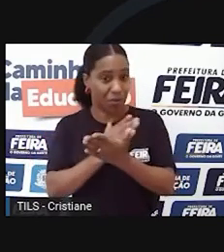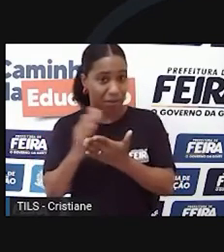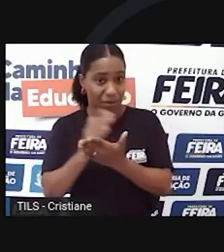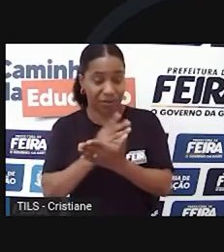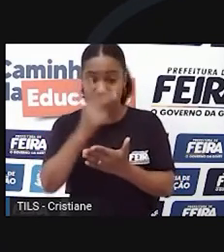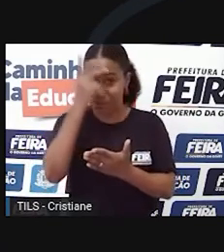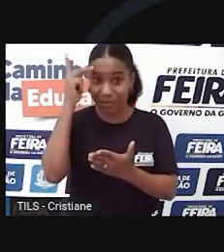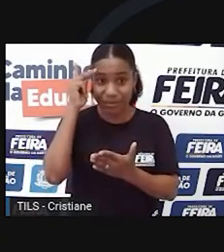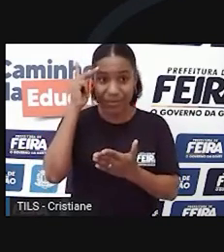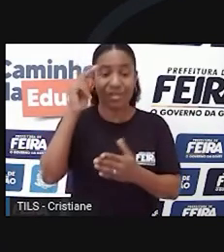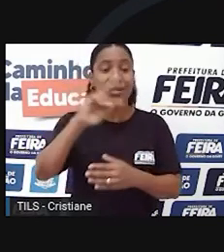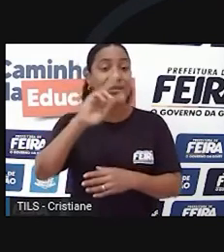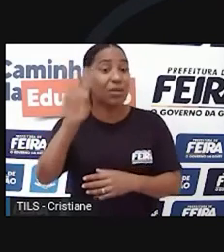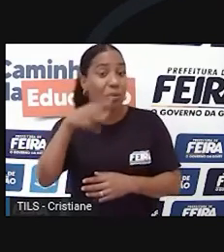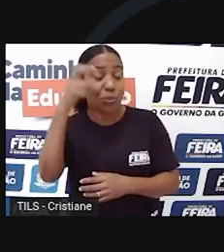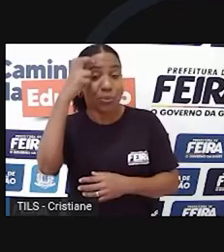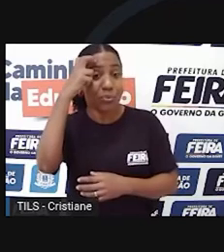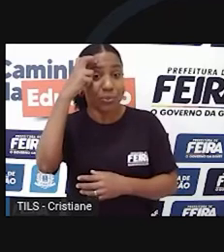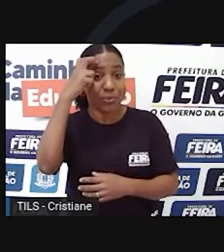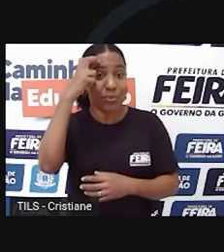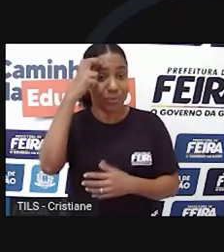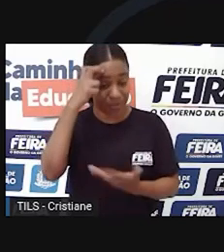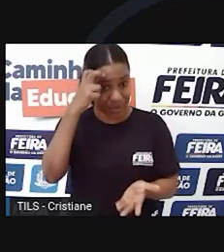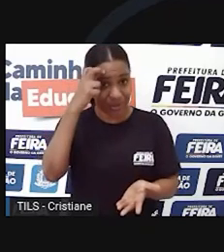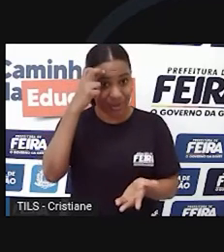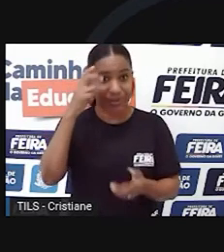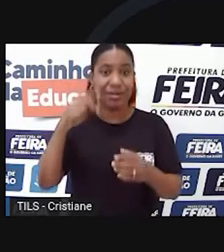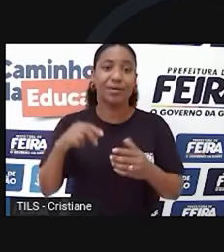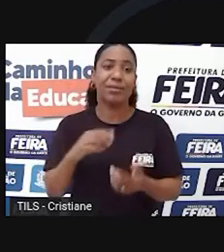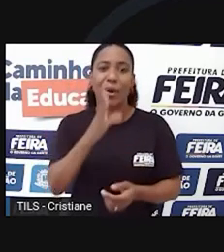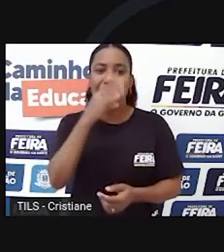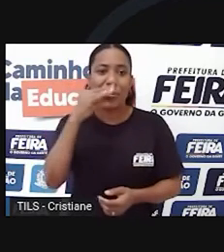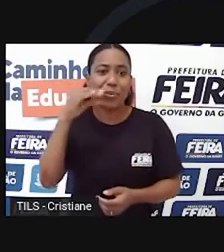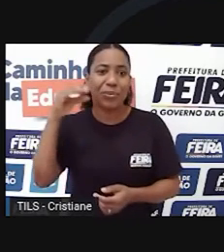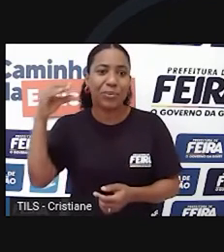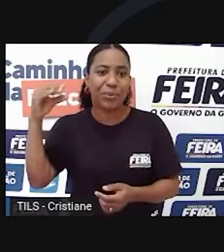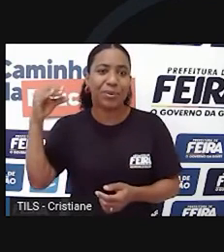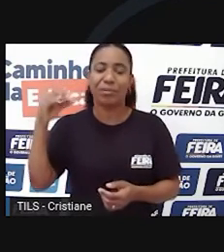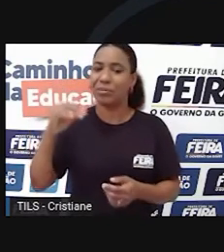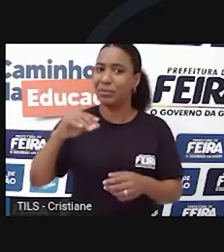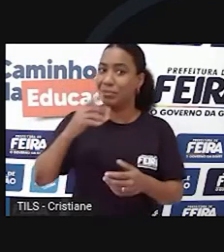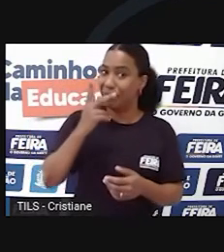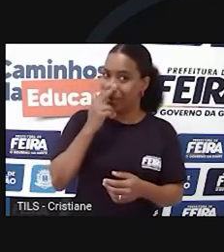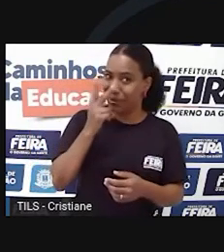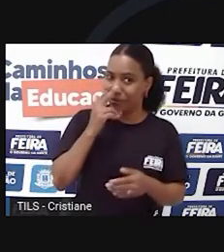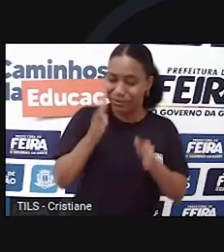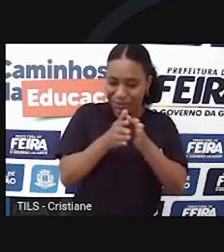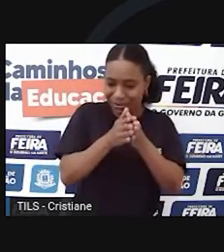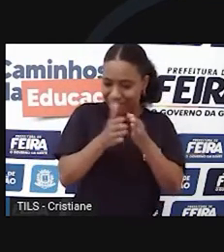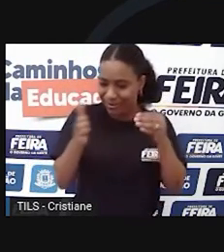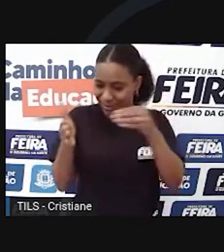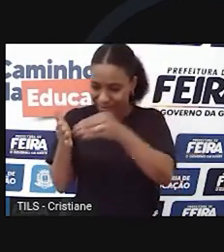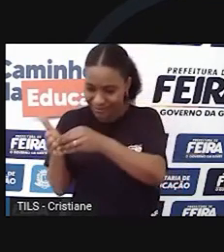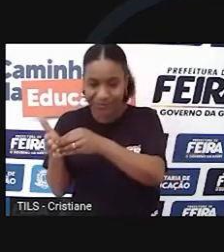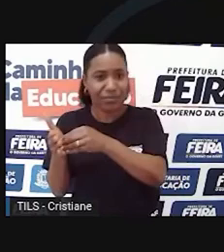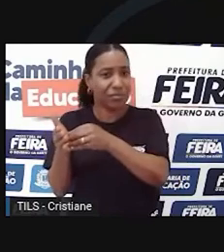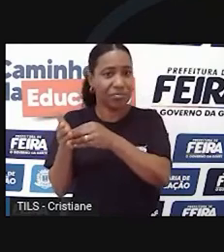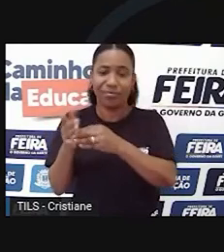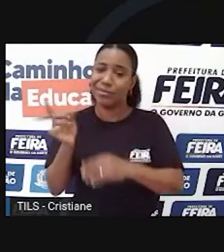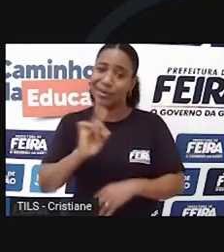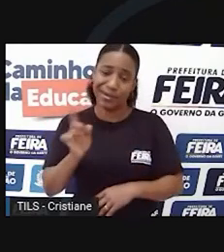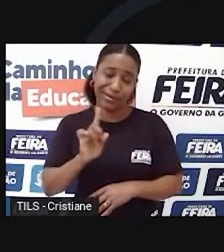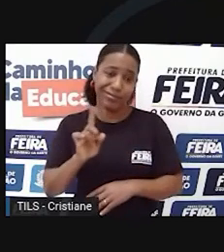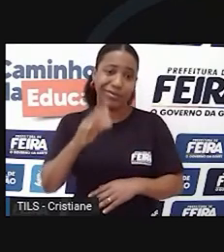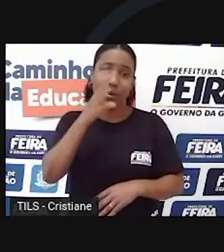que a adolescência não começa tão tarde e não acaba mais, num certo sentido. Se adolescente é alguém que não sabe mais quem é e perdeu sua identidade,